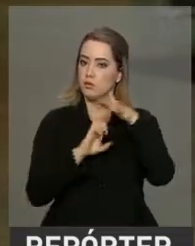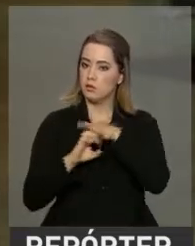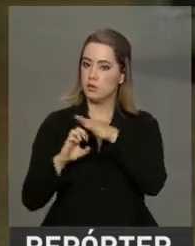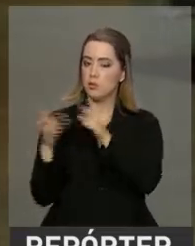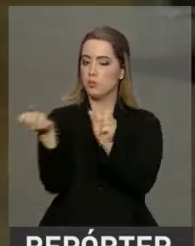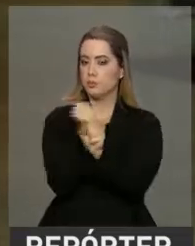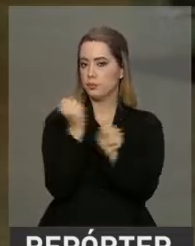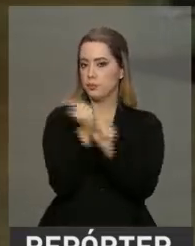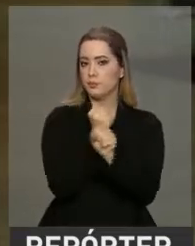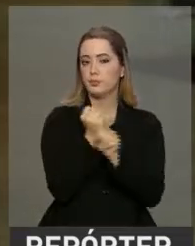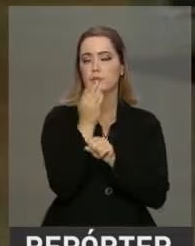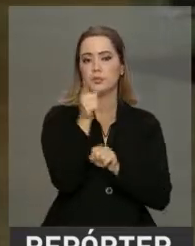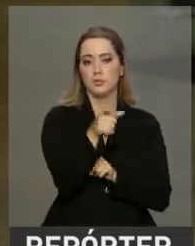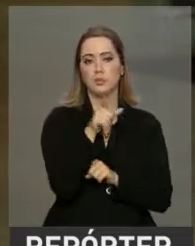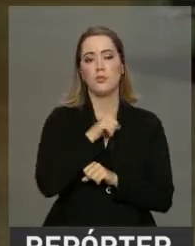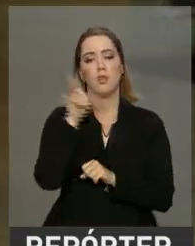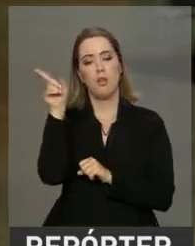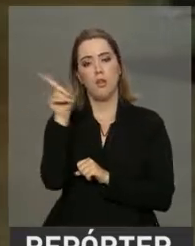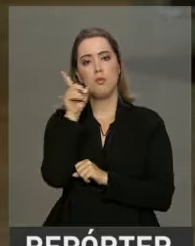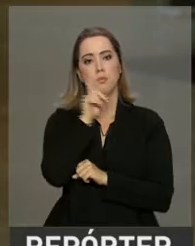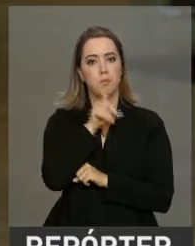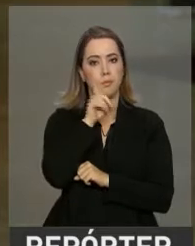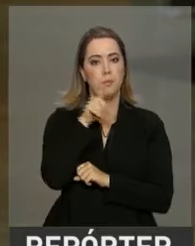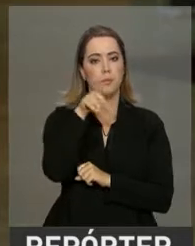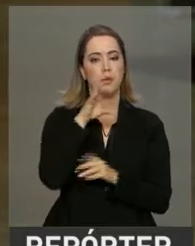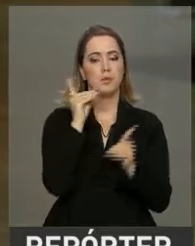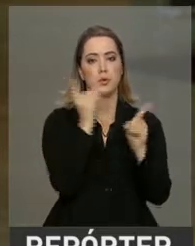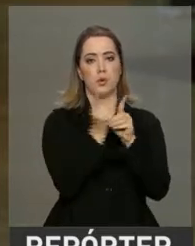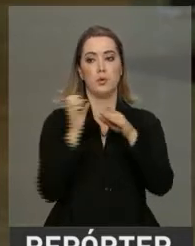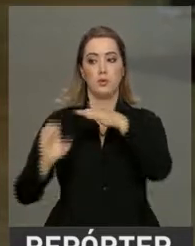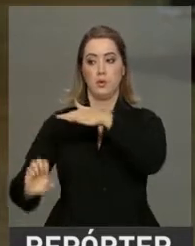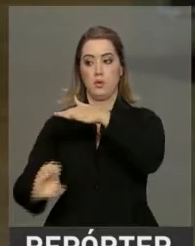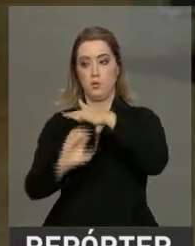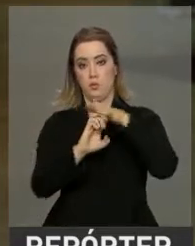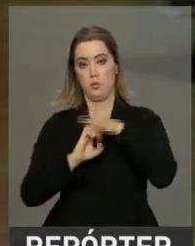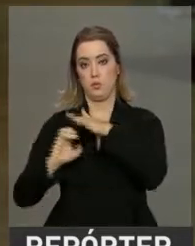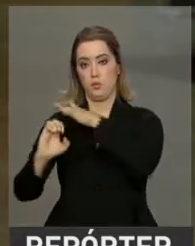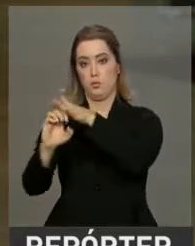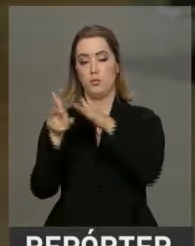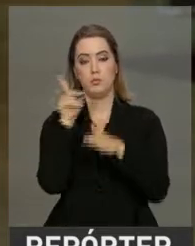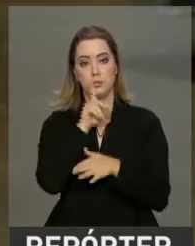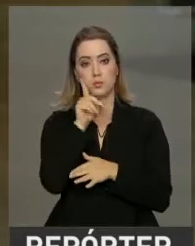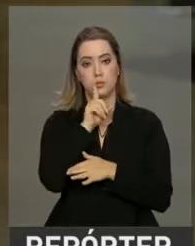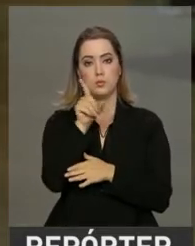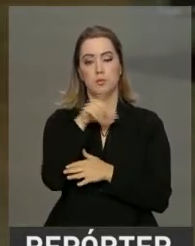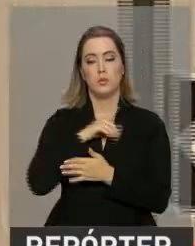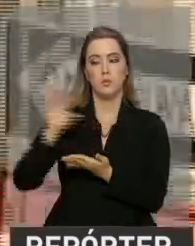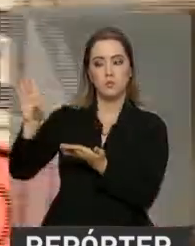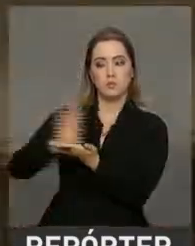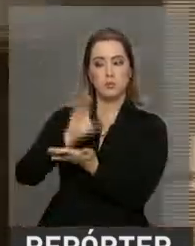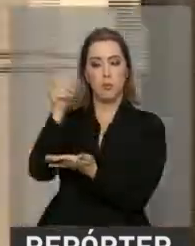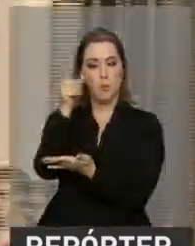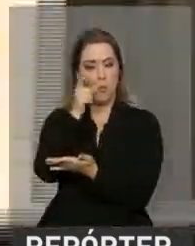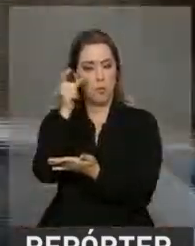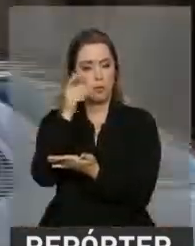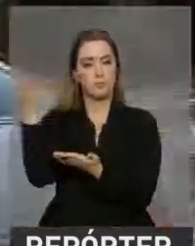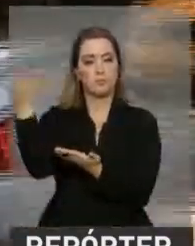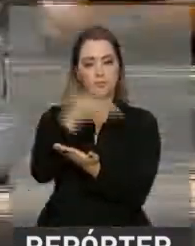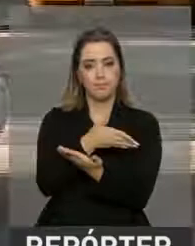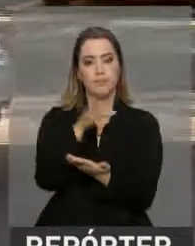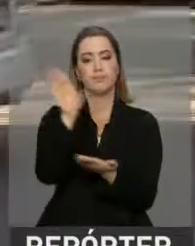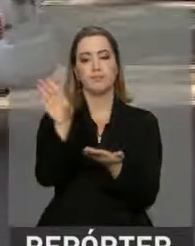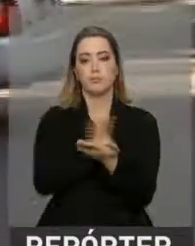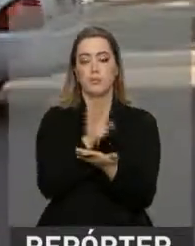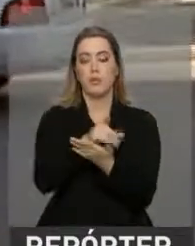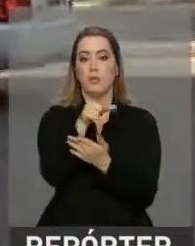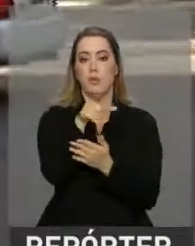também vai aproveitar para se encontrar com empresários americanos o objetivo é atrair investimentos o Os Estados